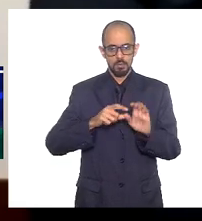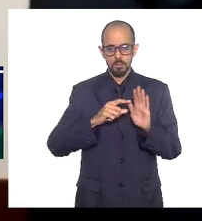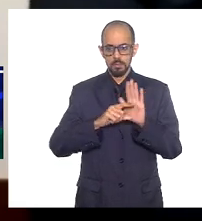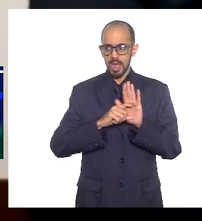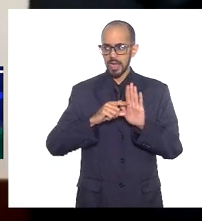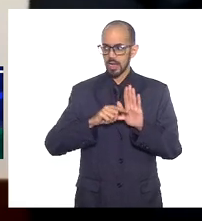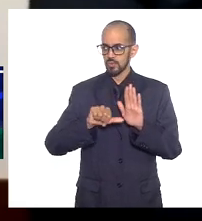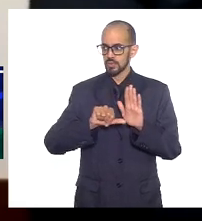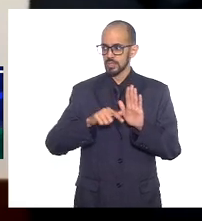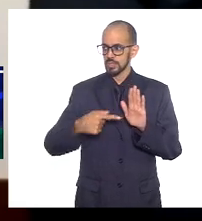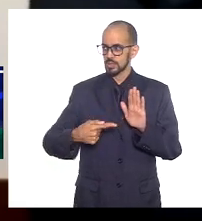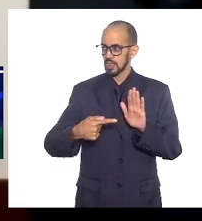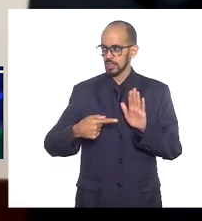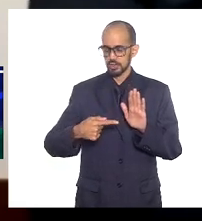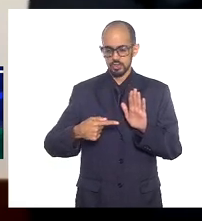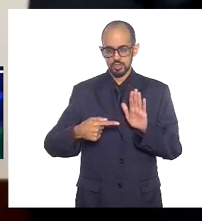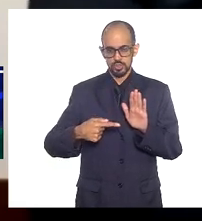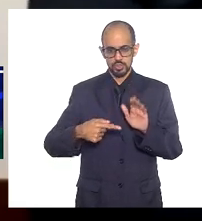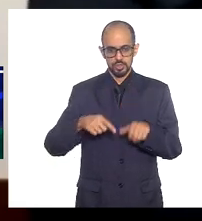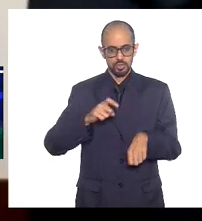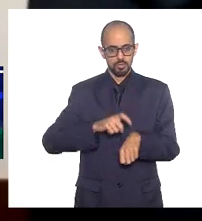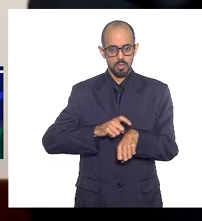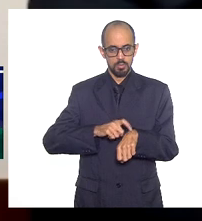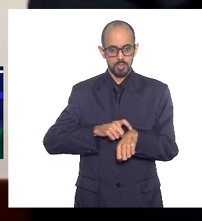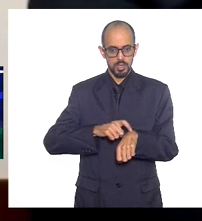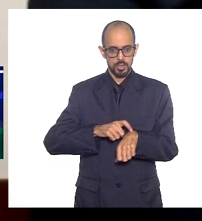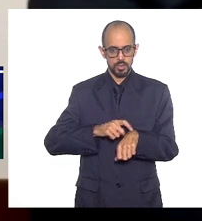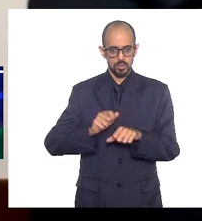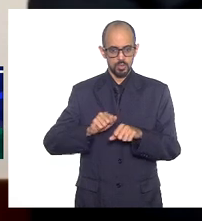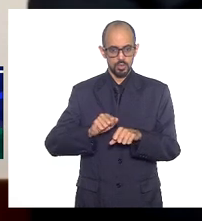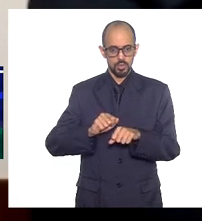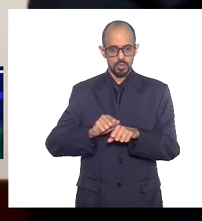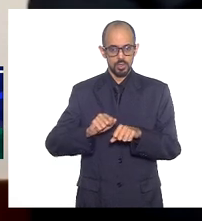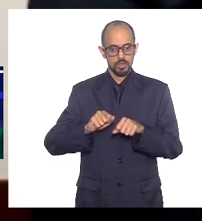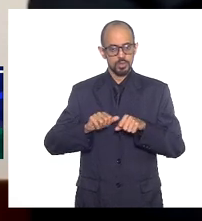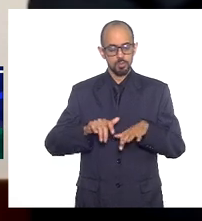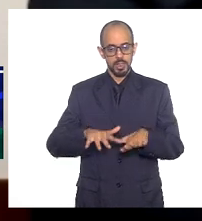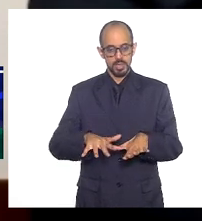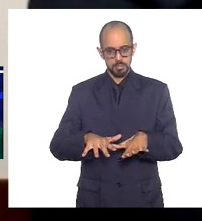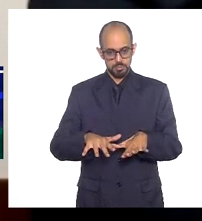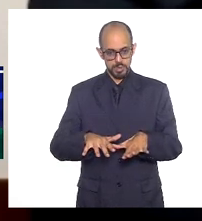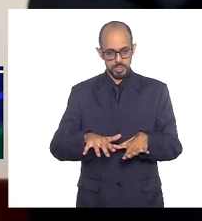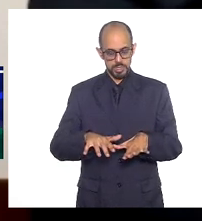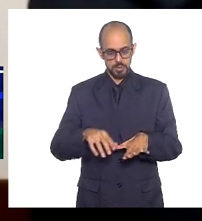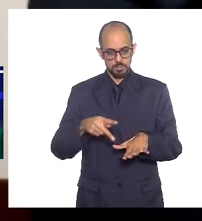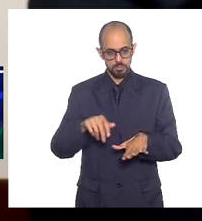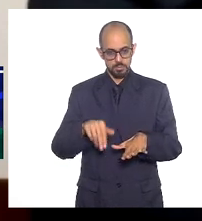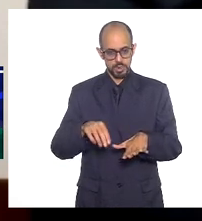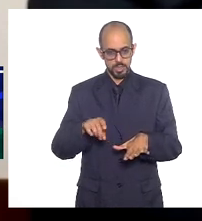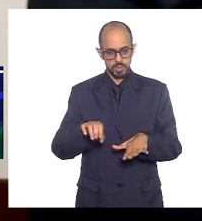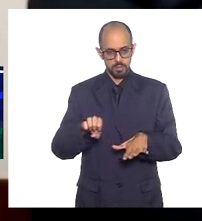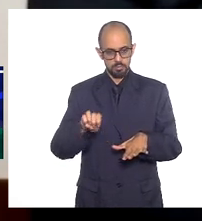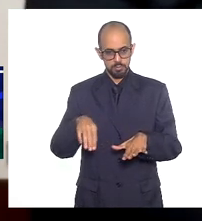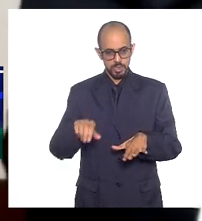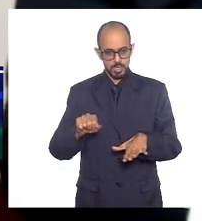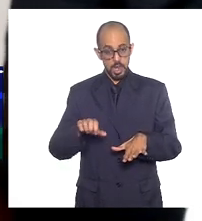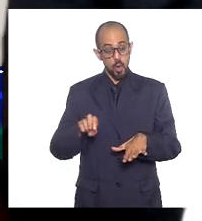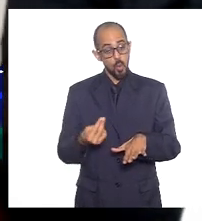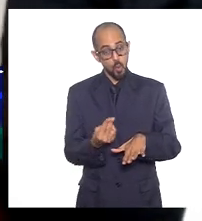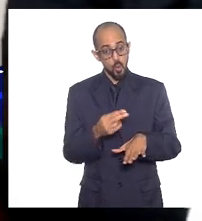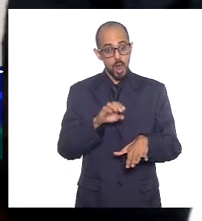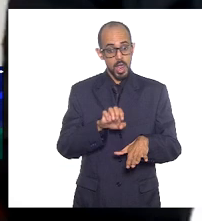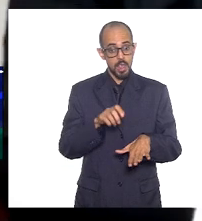durante a vigência da calamidade pública decorrente da epidemia ou pandemia, devidamente reconhecido, fica